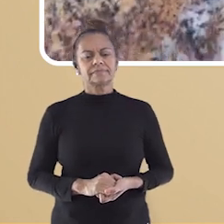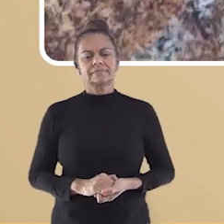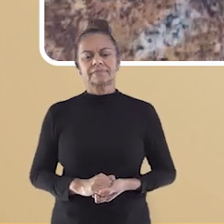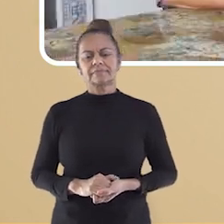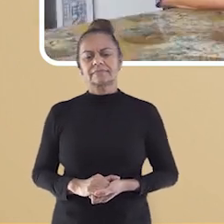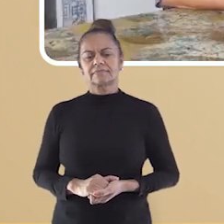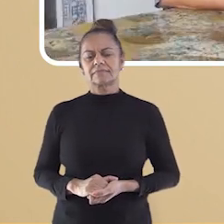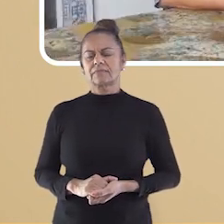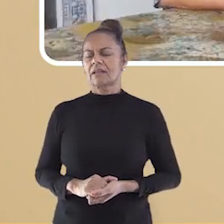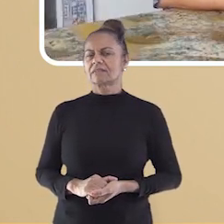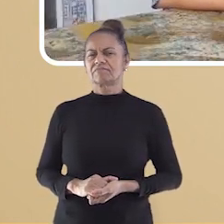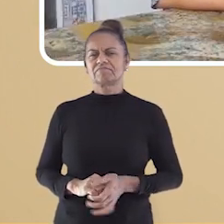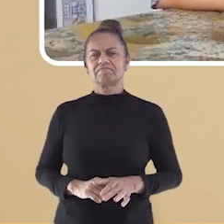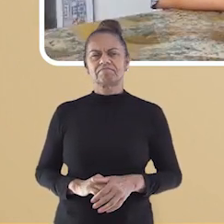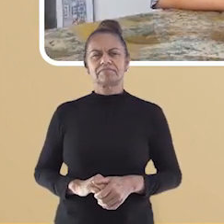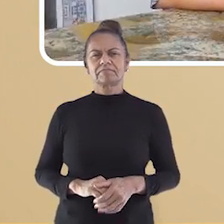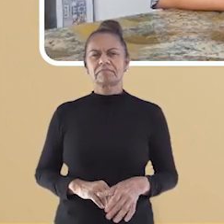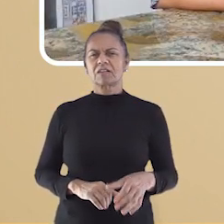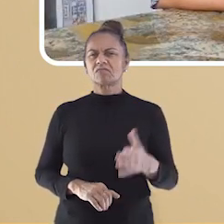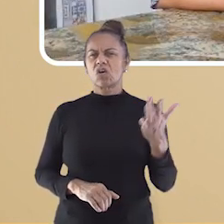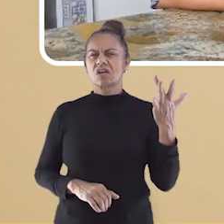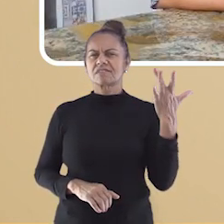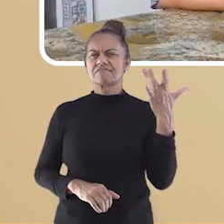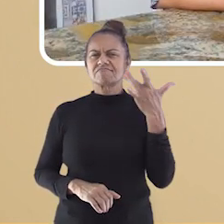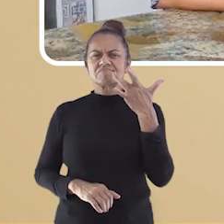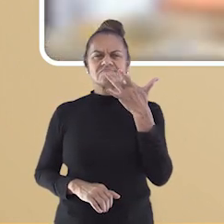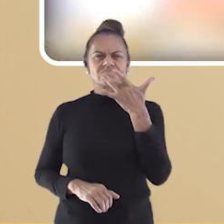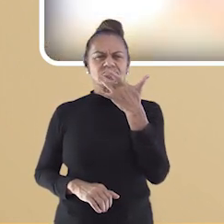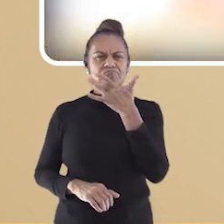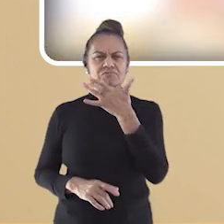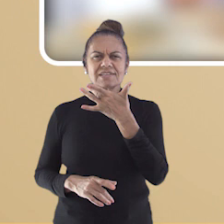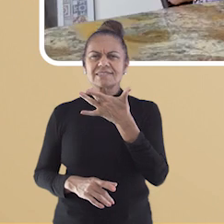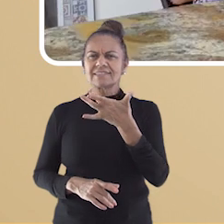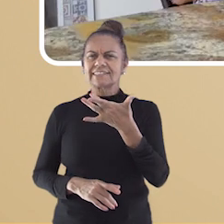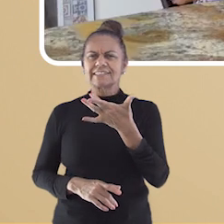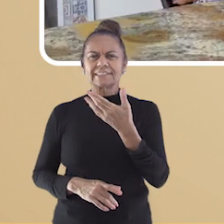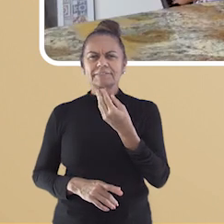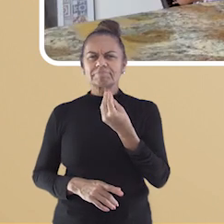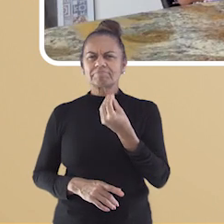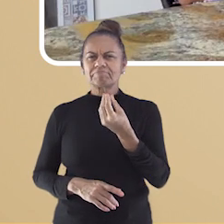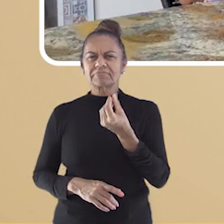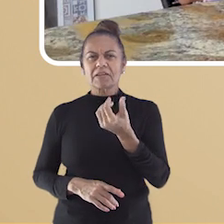né? Pode sim, à vontade, quando você quiser.